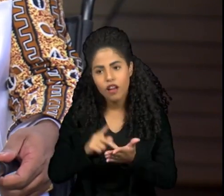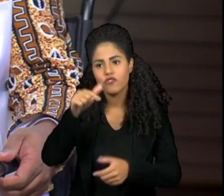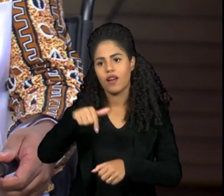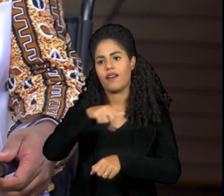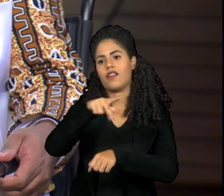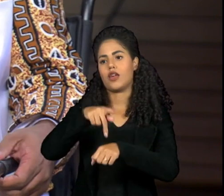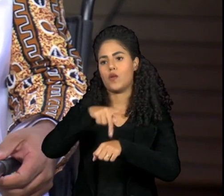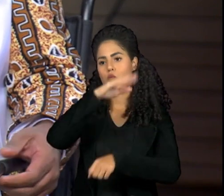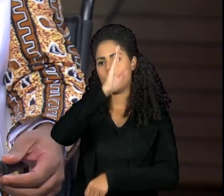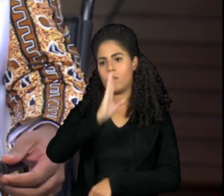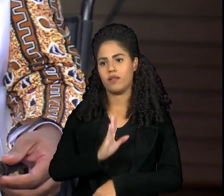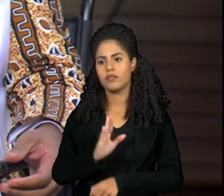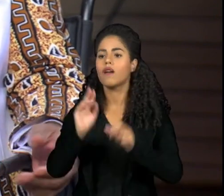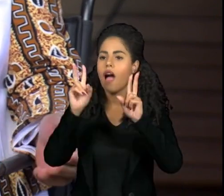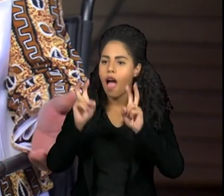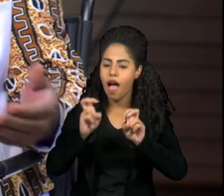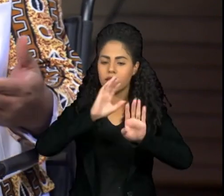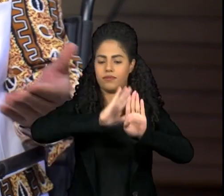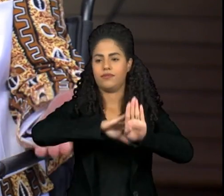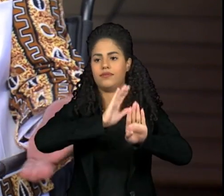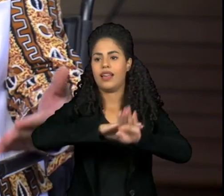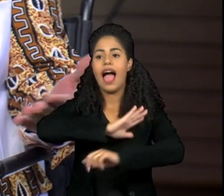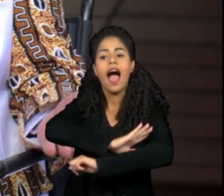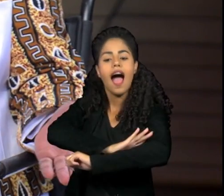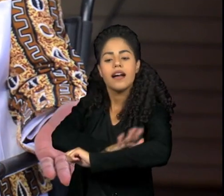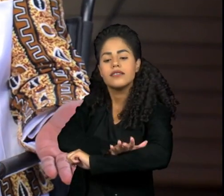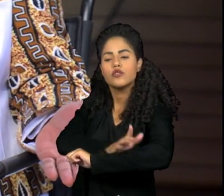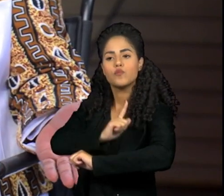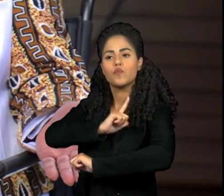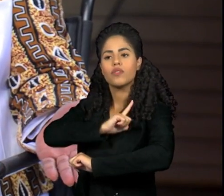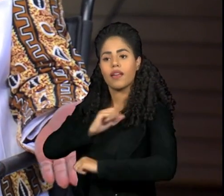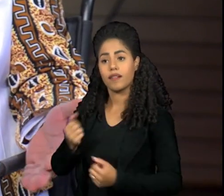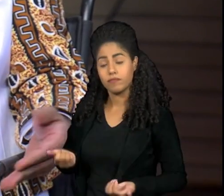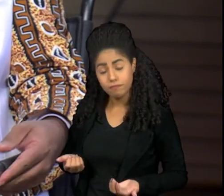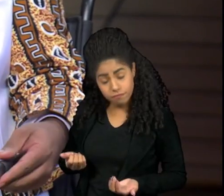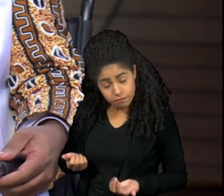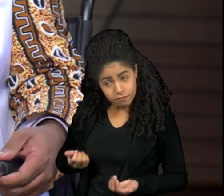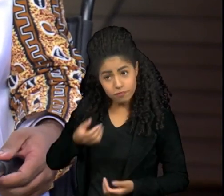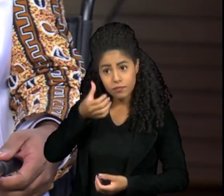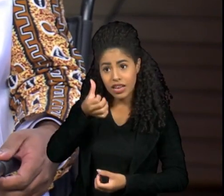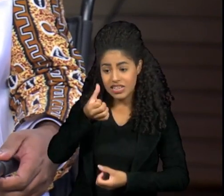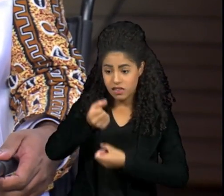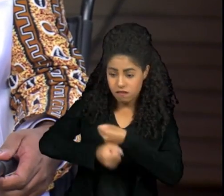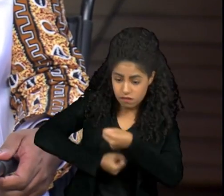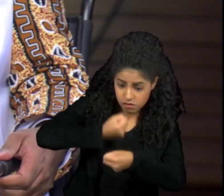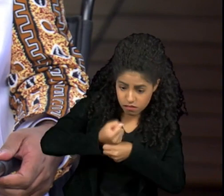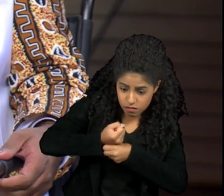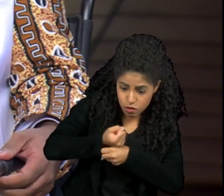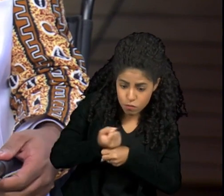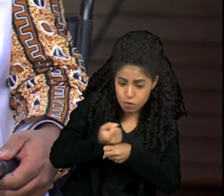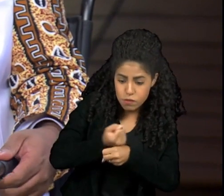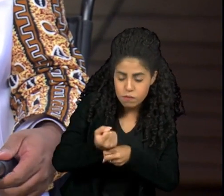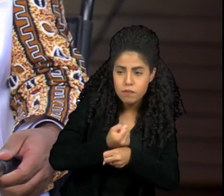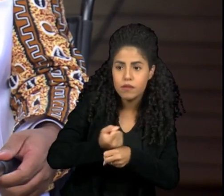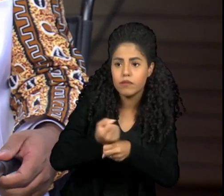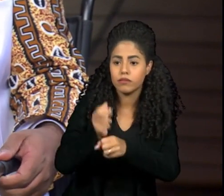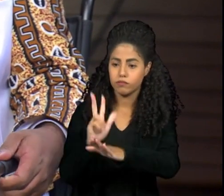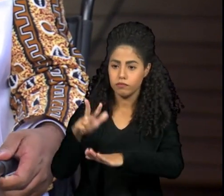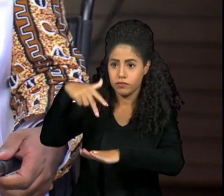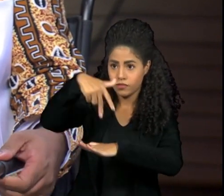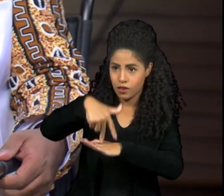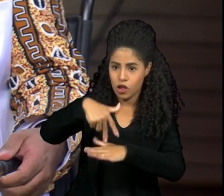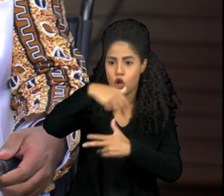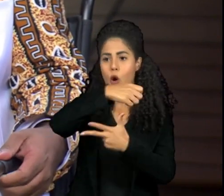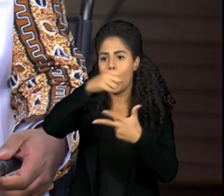o racismo. E depois, né, nós tivemos aí 6 anos, não é? Em que o poder executivo